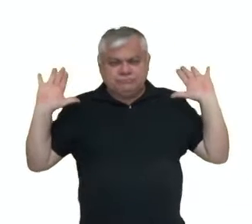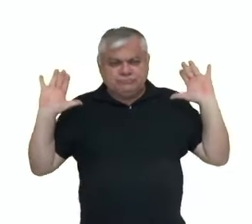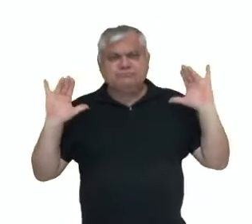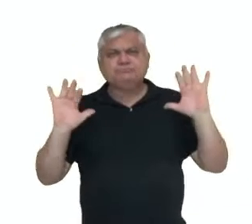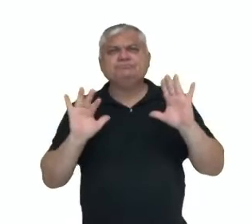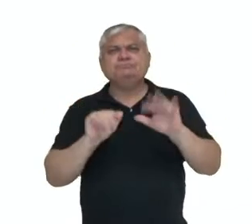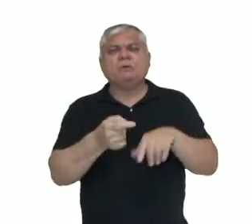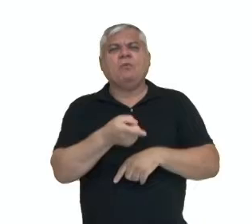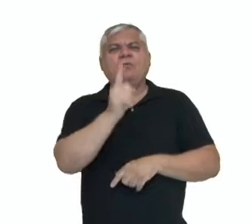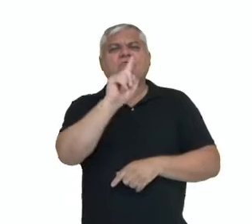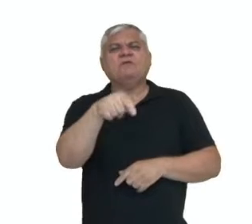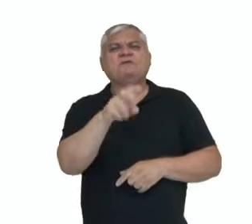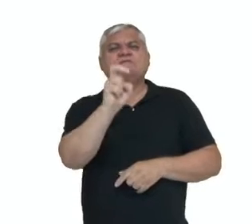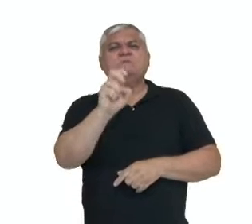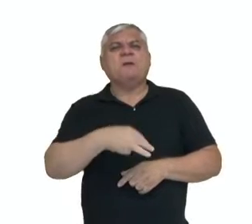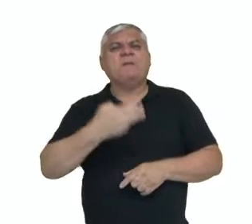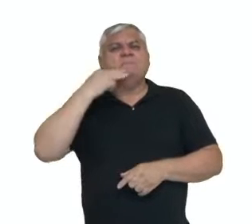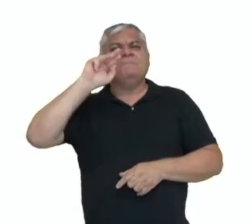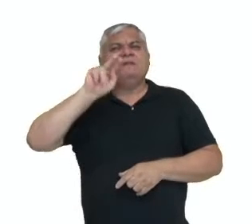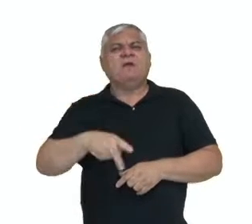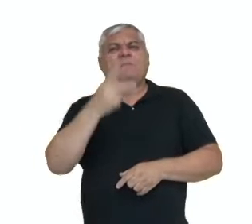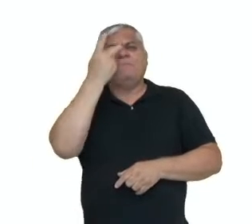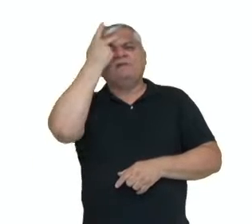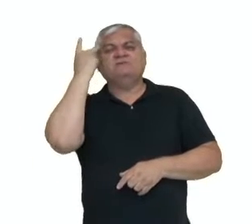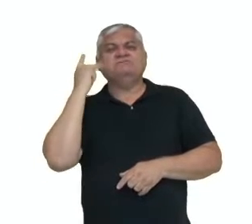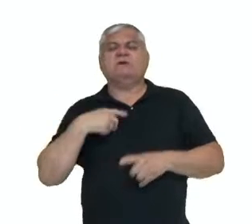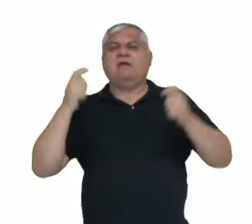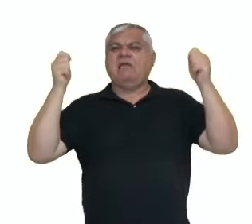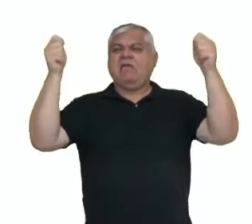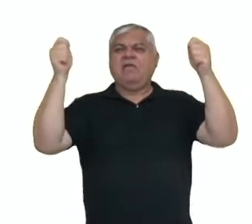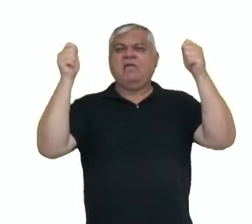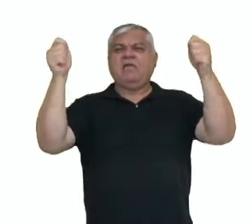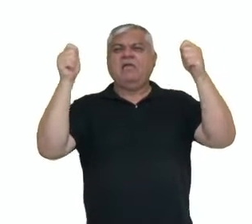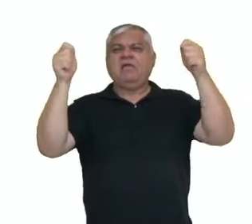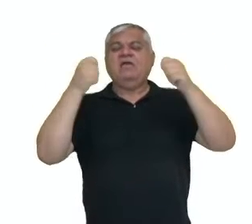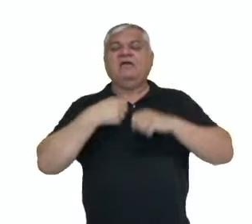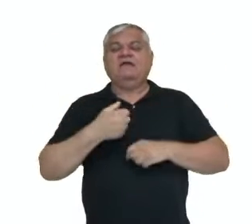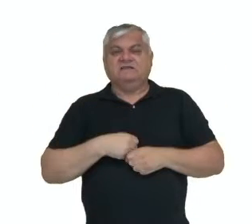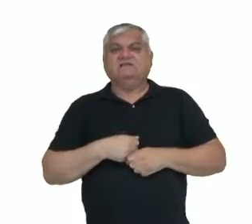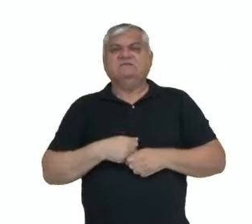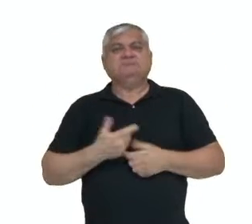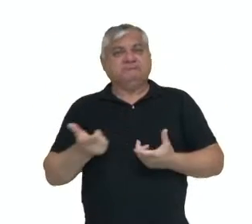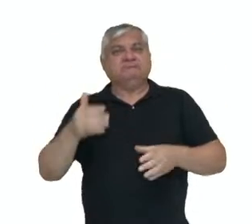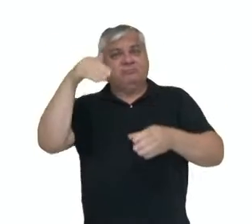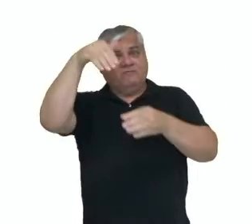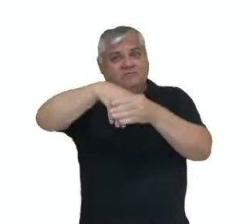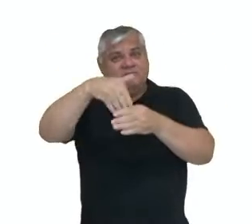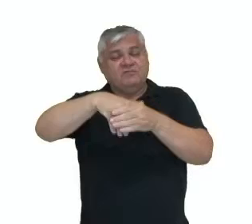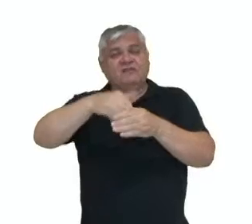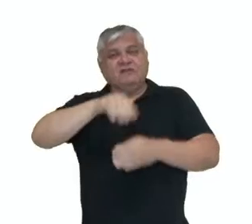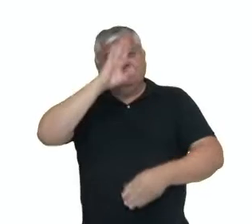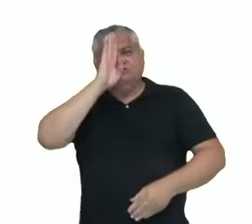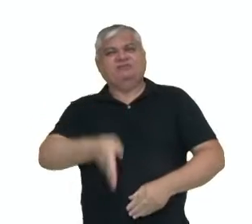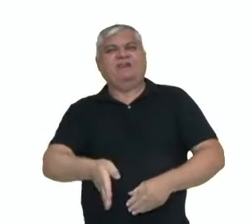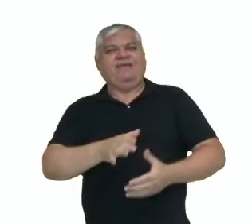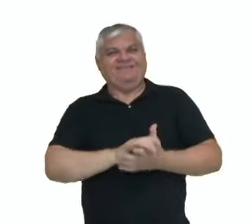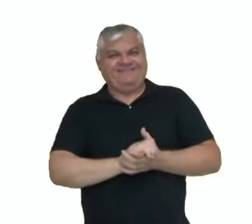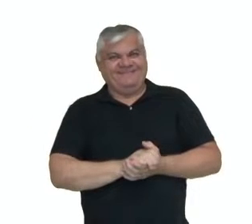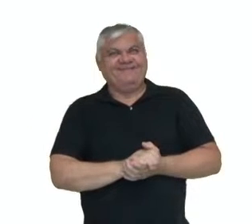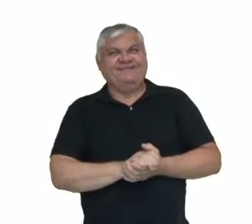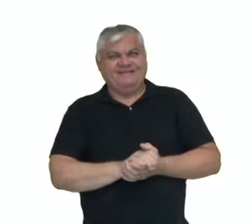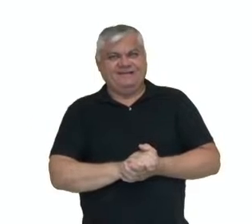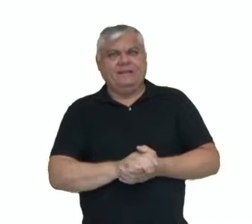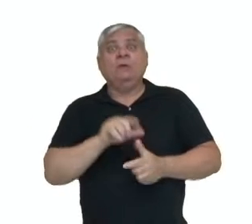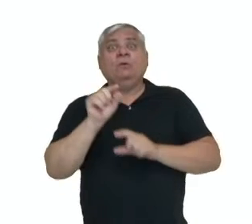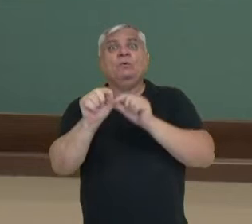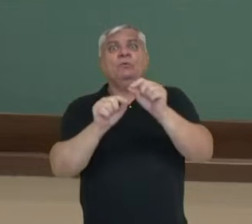1,5 milhão de pessoas em defesa de um movimento que ficou conhecido como Diretas Já. Você sabe o que foi